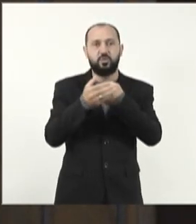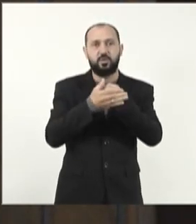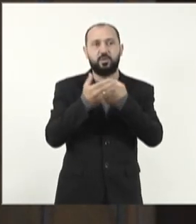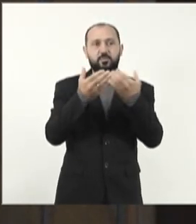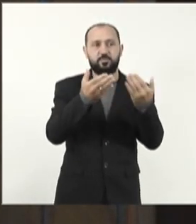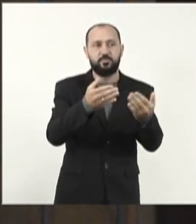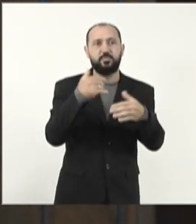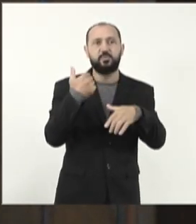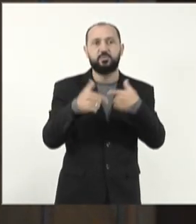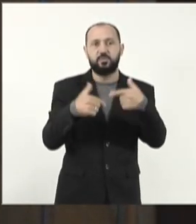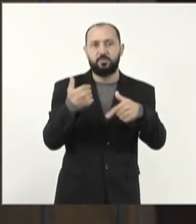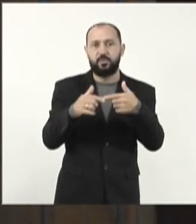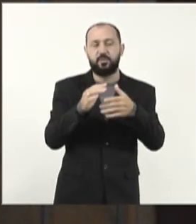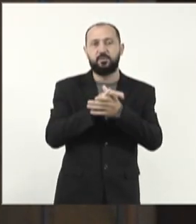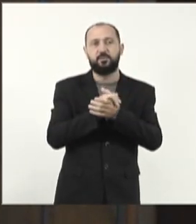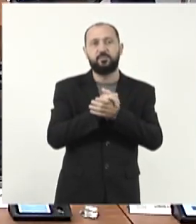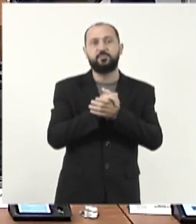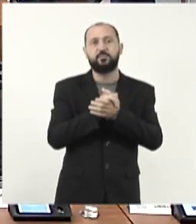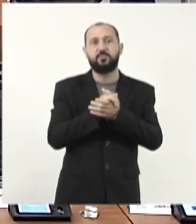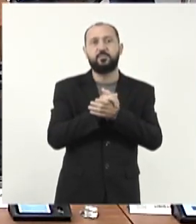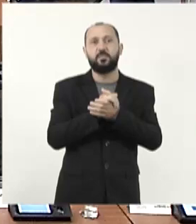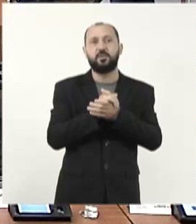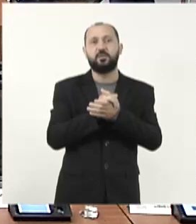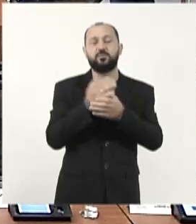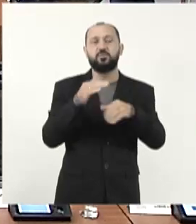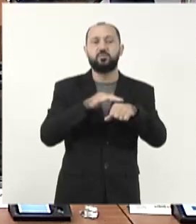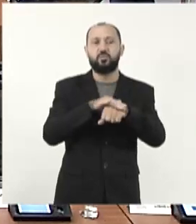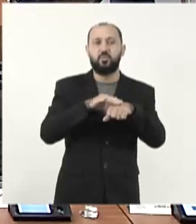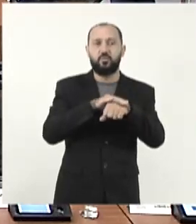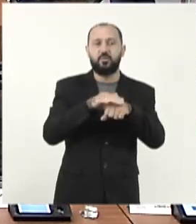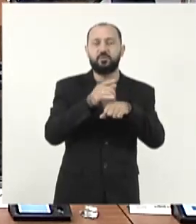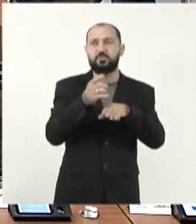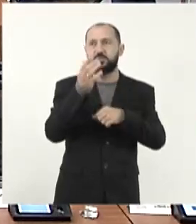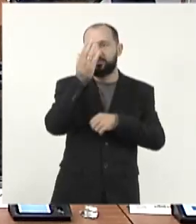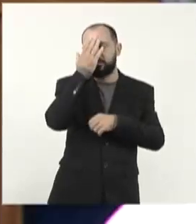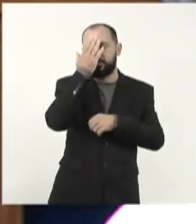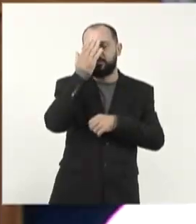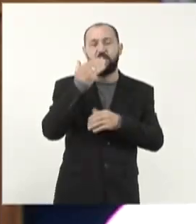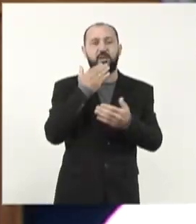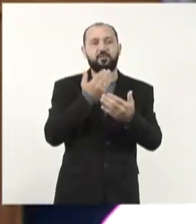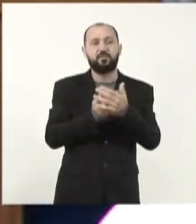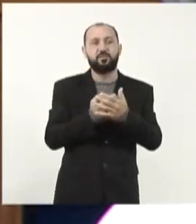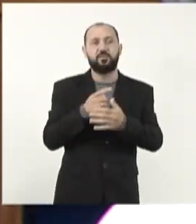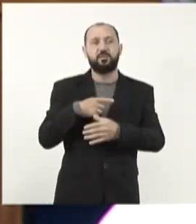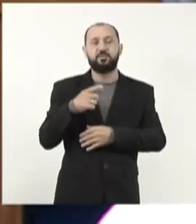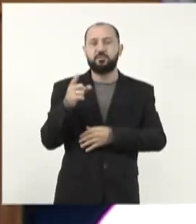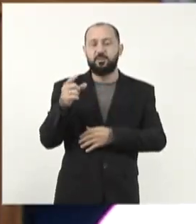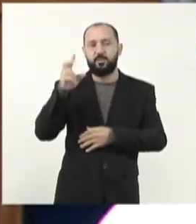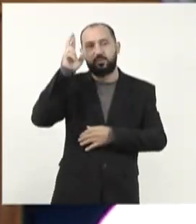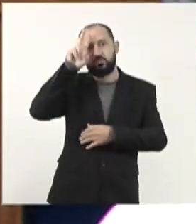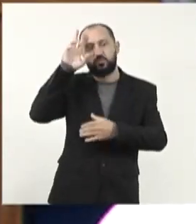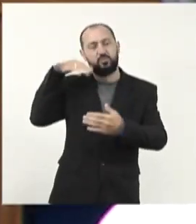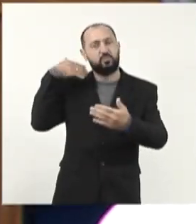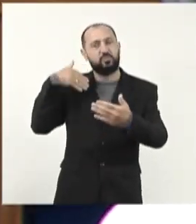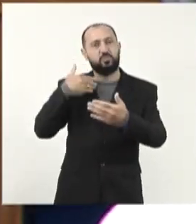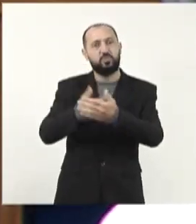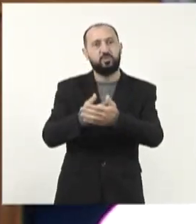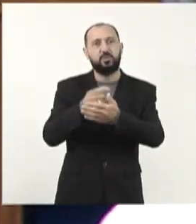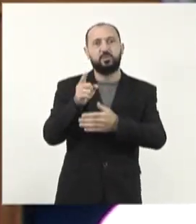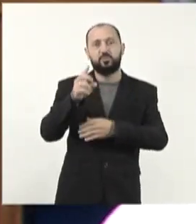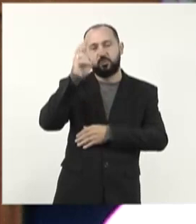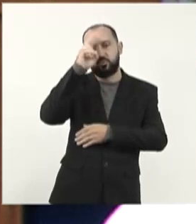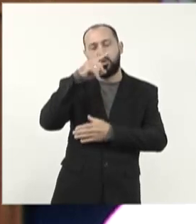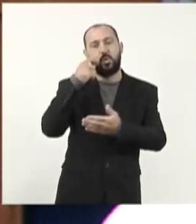você, do seu trabalho. A gente conversa muito sobre isso. Você sabe da admiração que a gente tem por toda a sua história e a sua